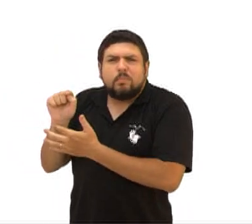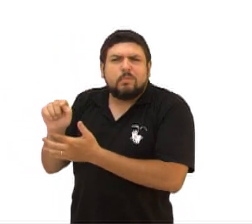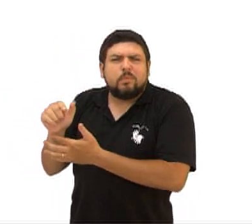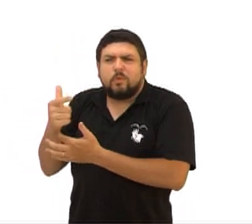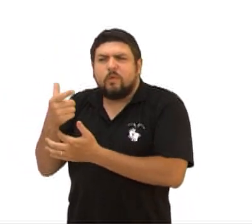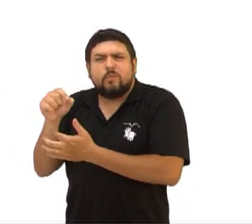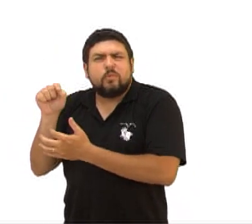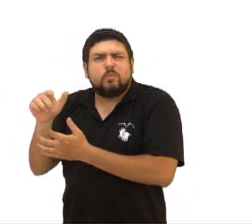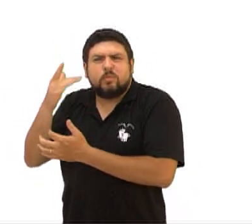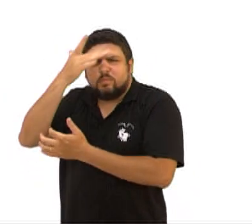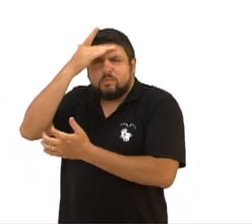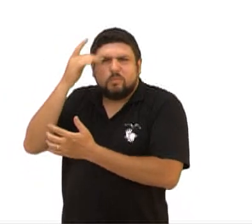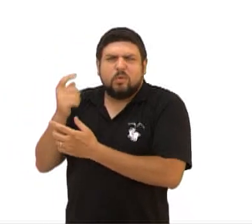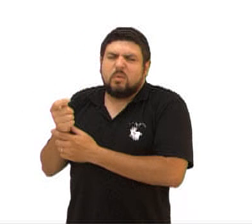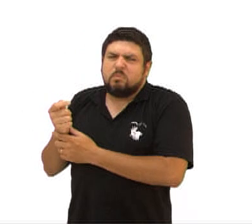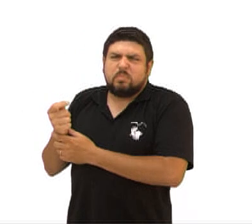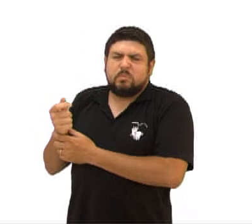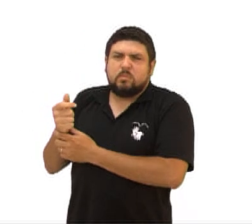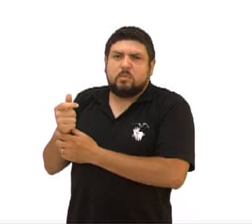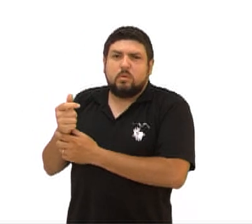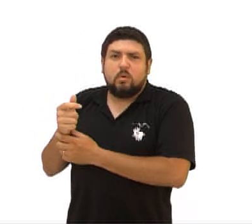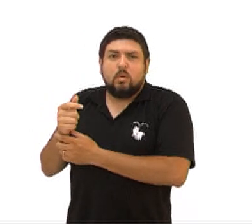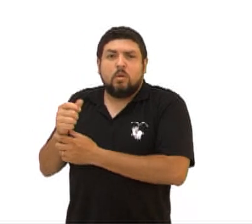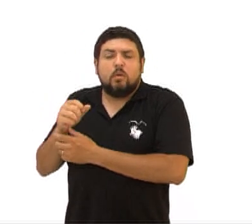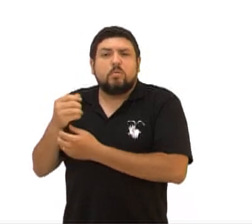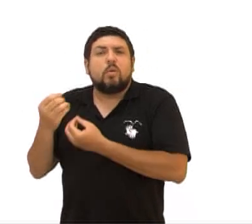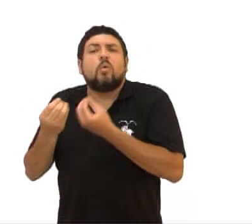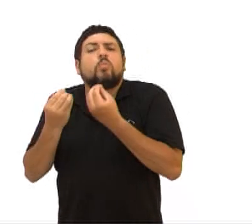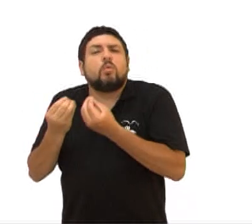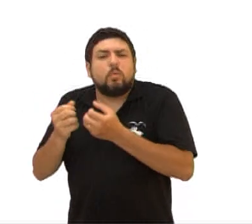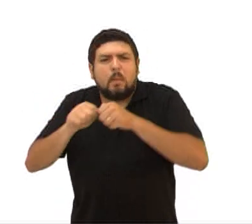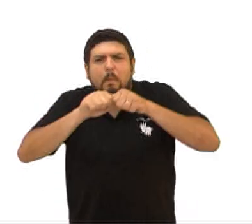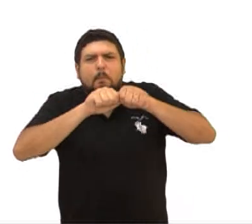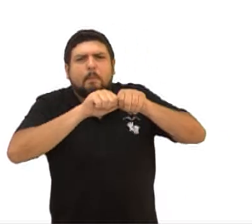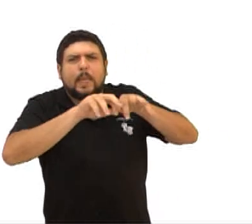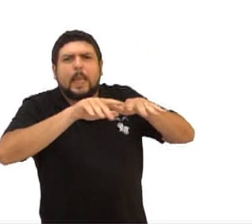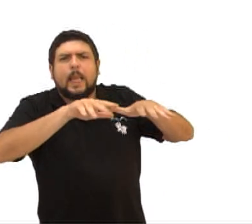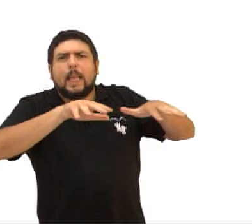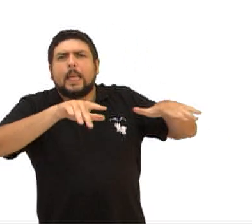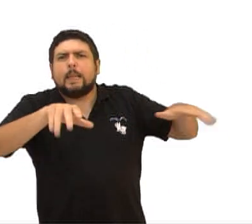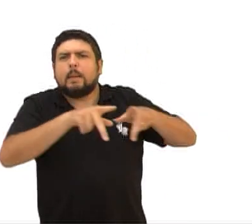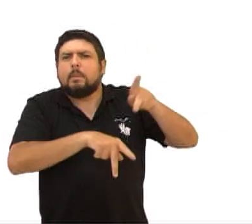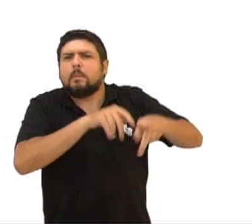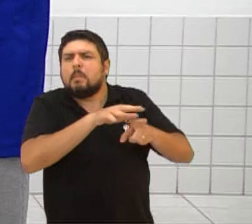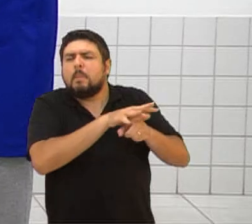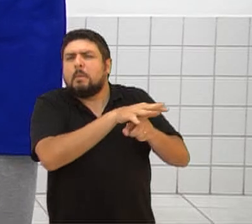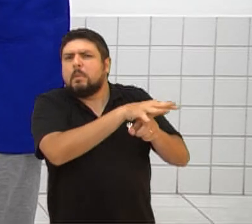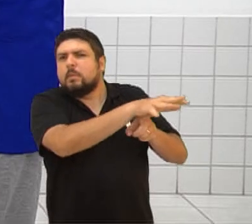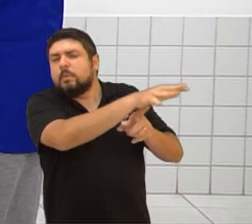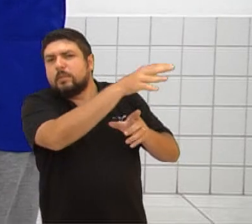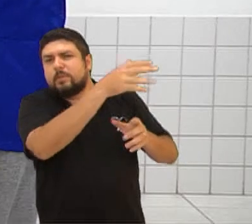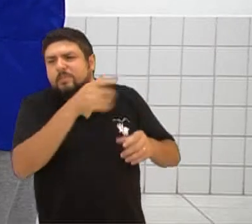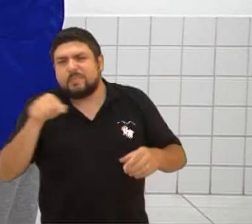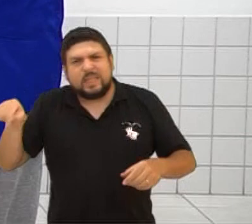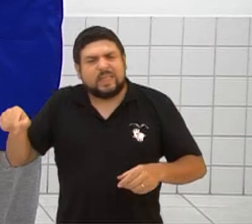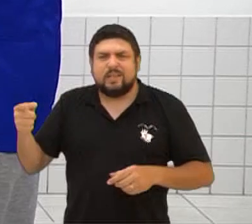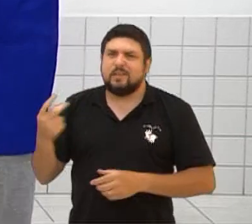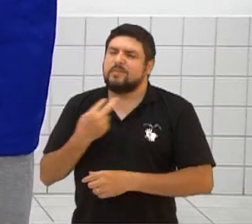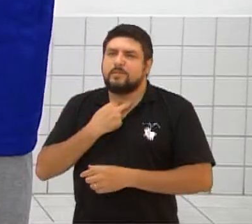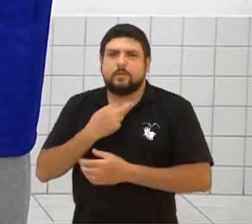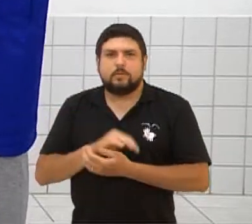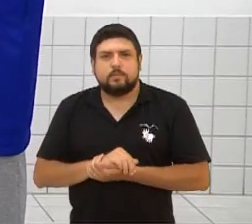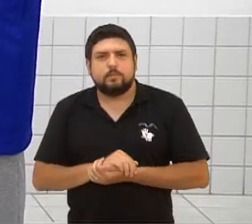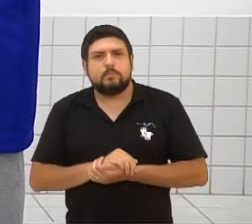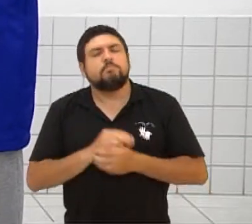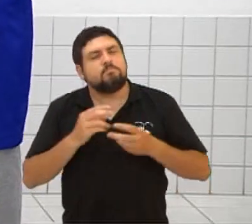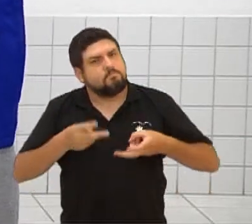quem quer conquistar patrocinadores, popularidade, resultados e novos adeptos. Olha que interessante a visão que ele tinha, e